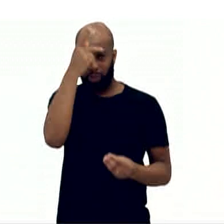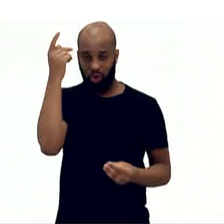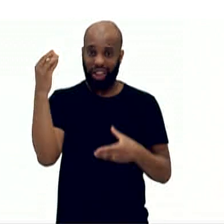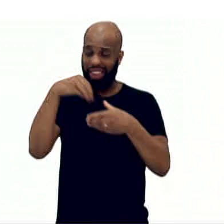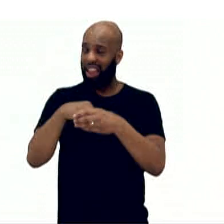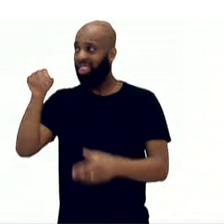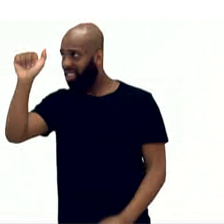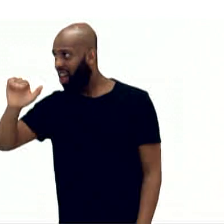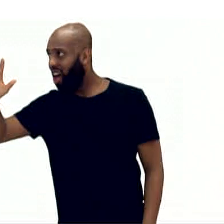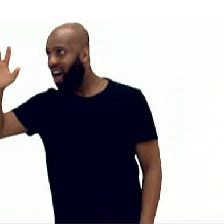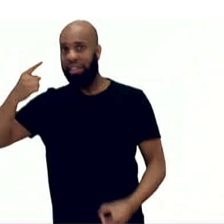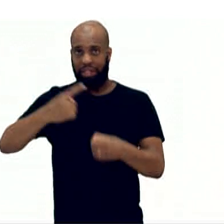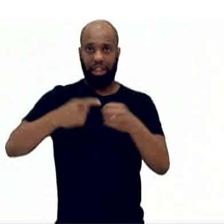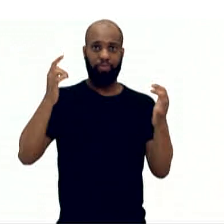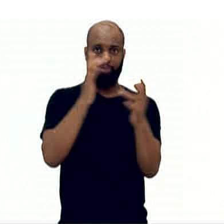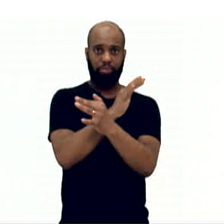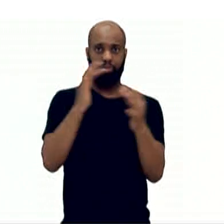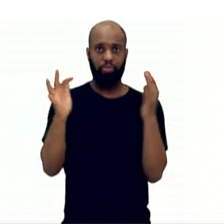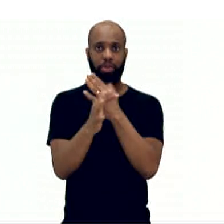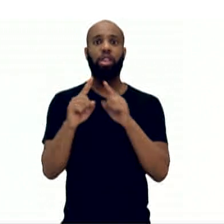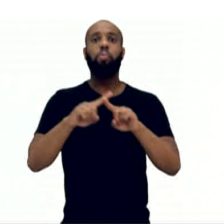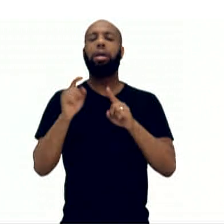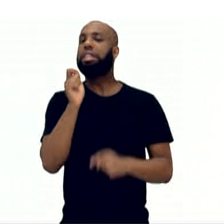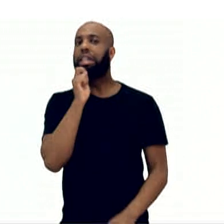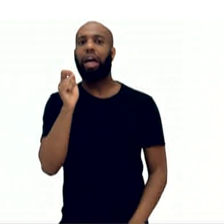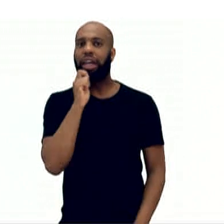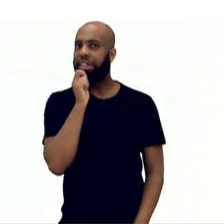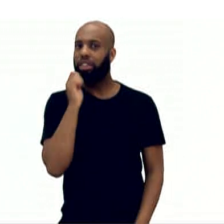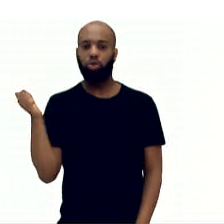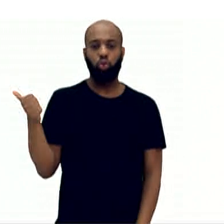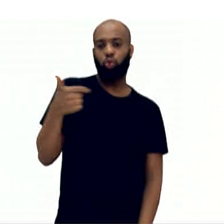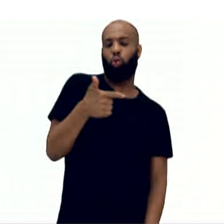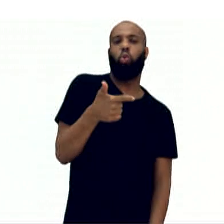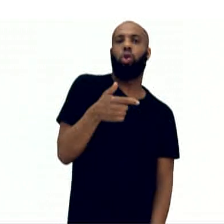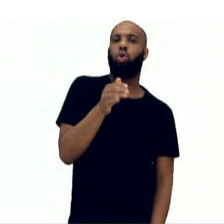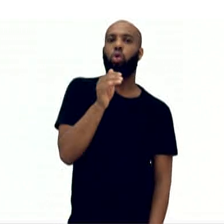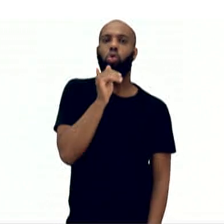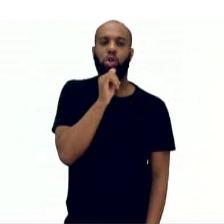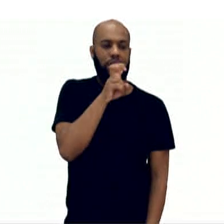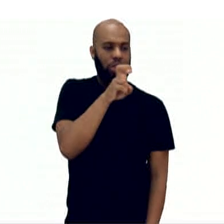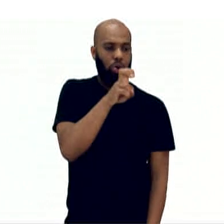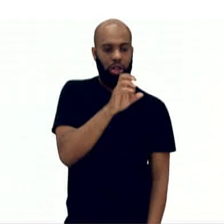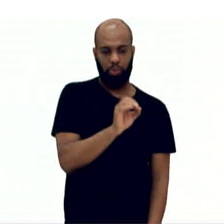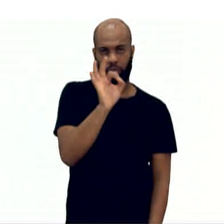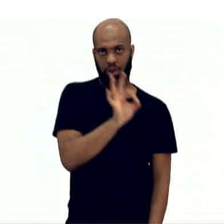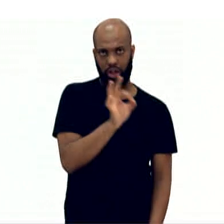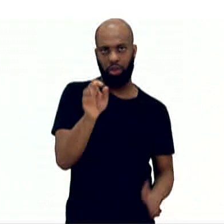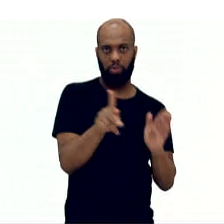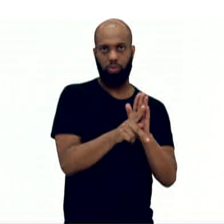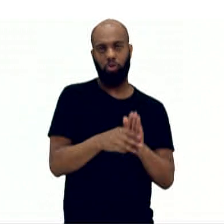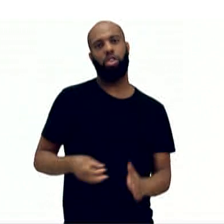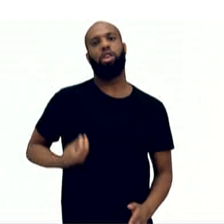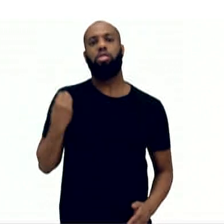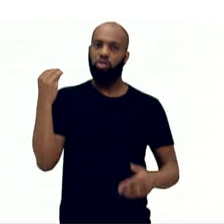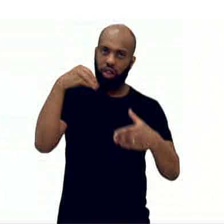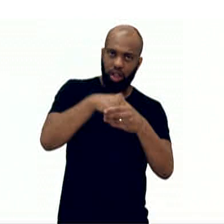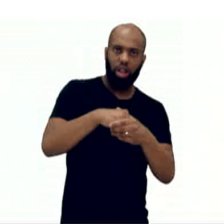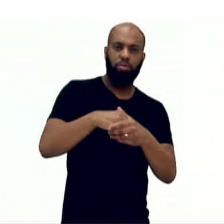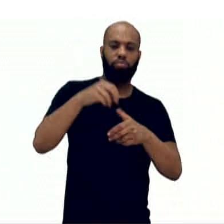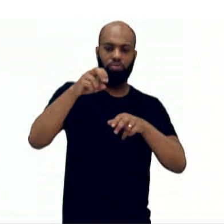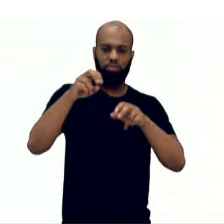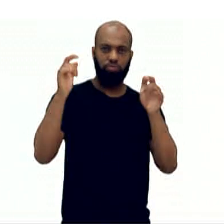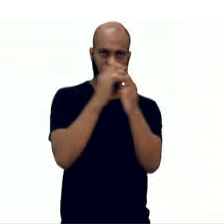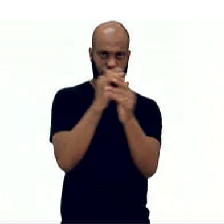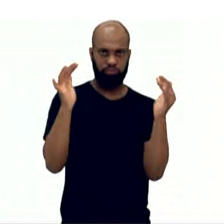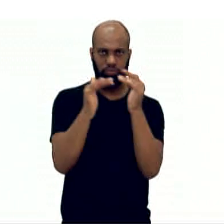na Ásia, ainda ela não tem ultrapassado os 50% de concentração populacional em áreas